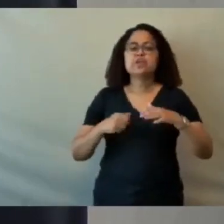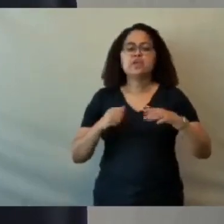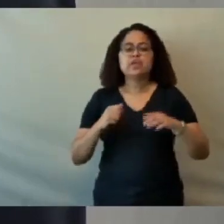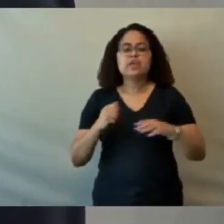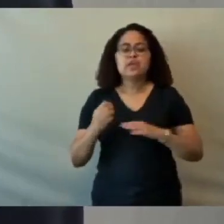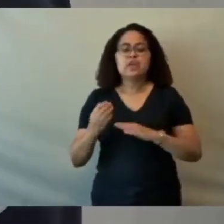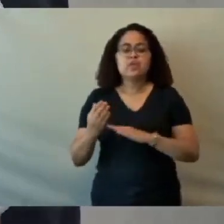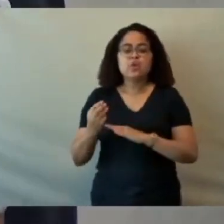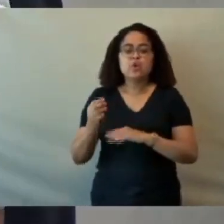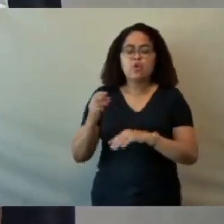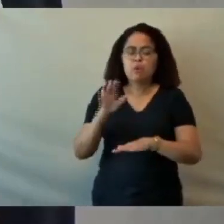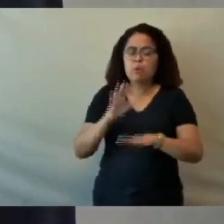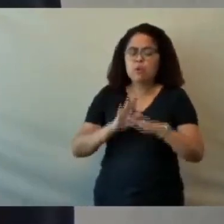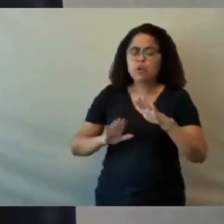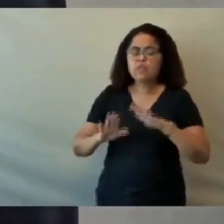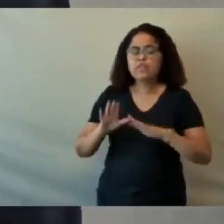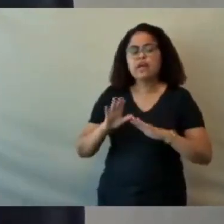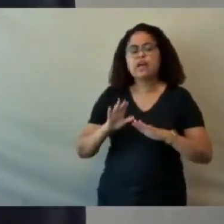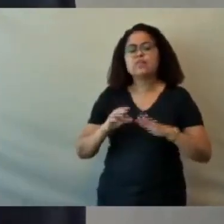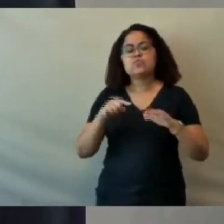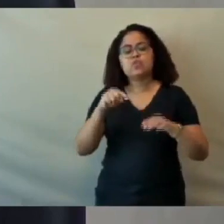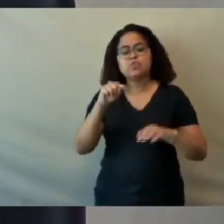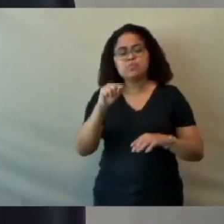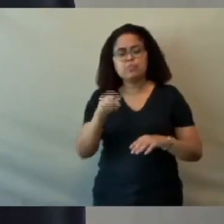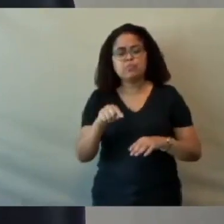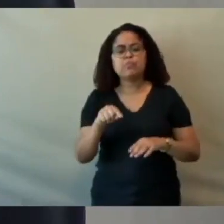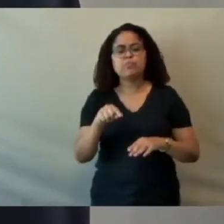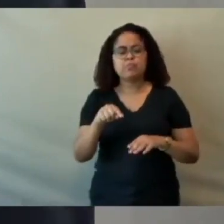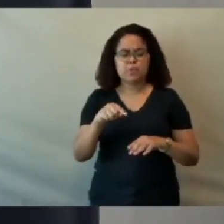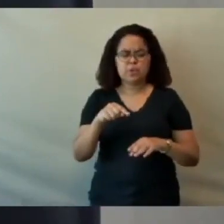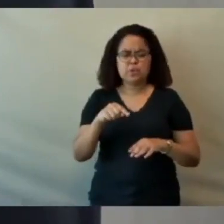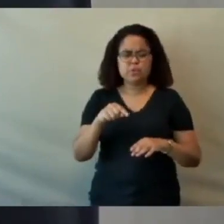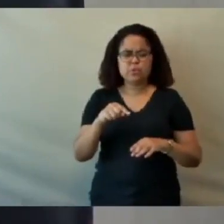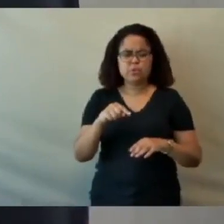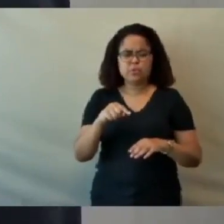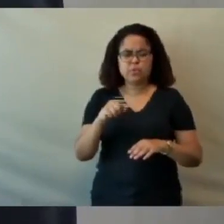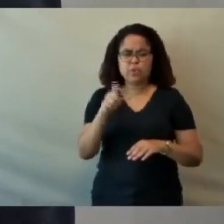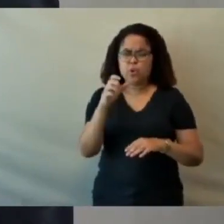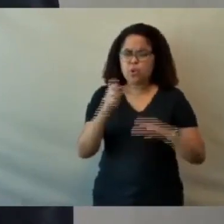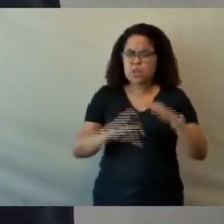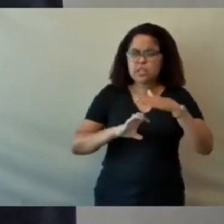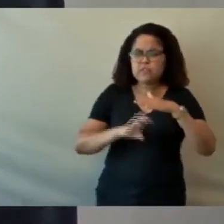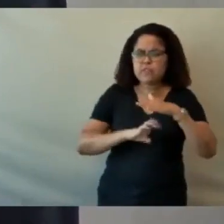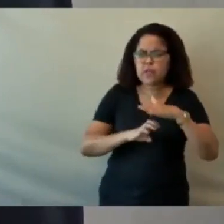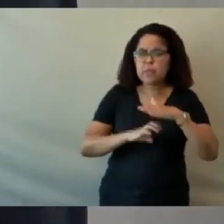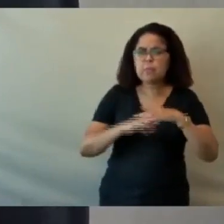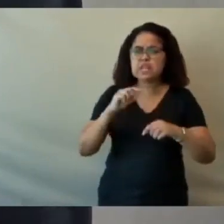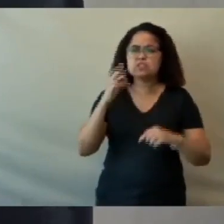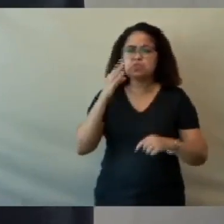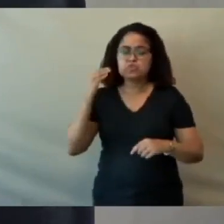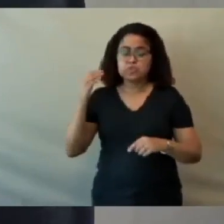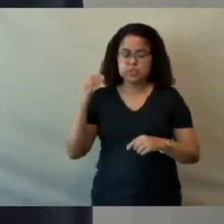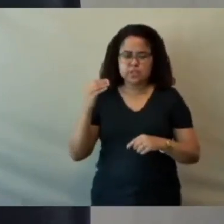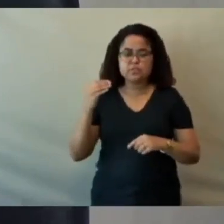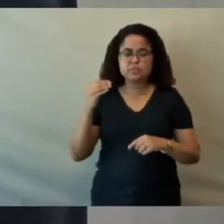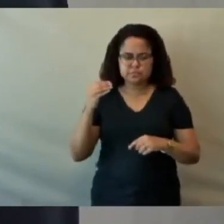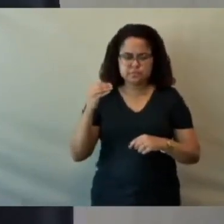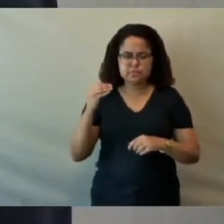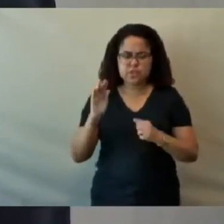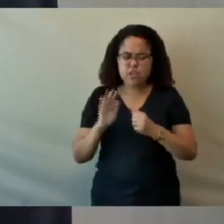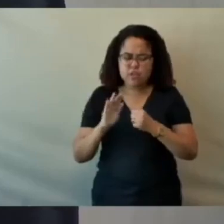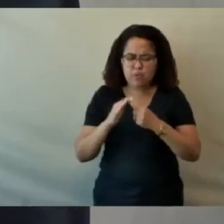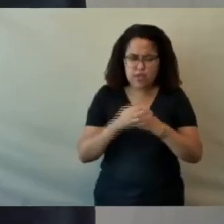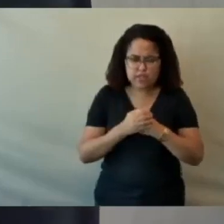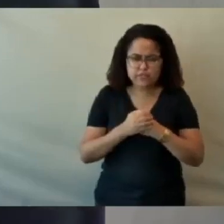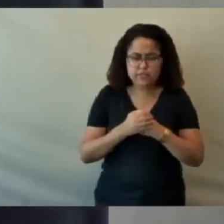várias coisas lá que depois vêm chegar na nossa empresa. Então, eu acho que a gente tem que ter um órgão que dá